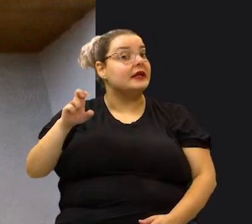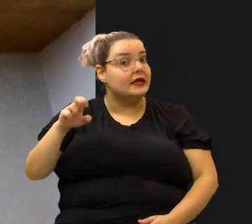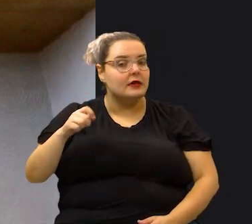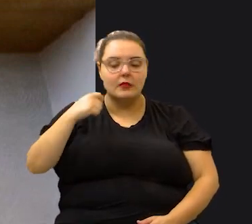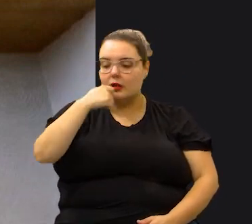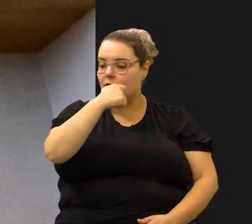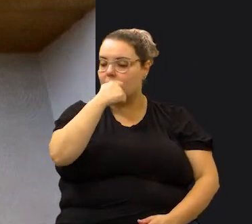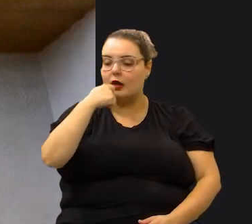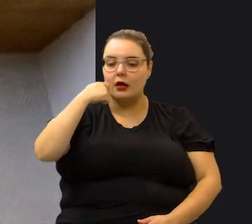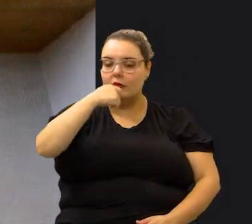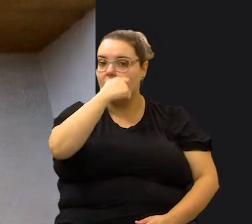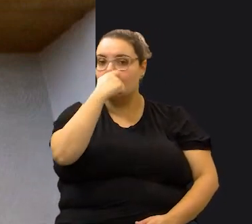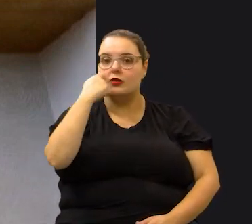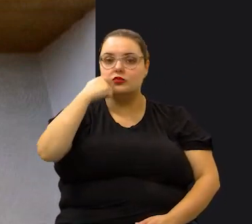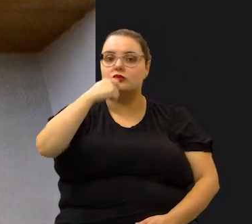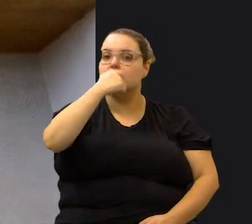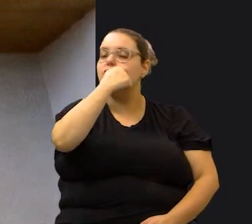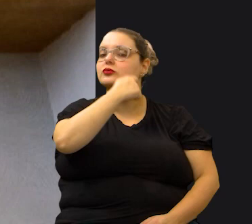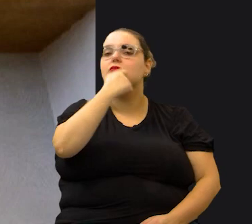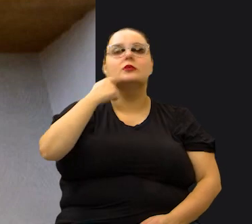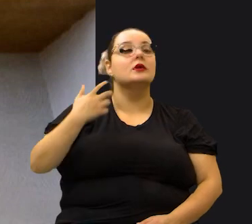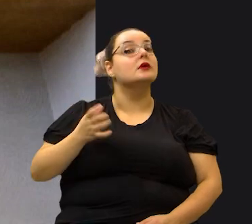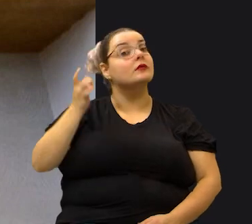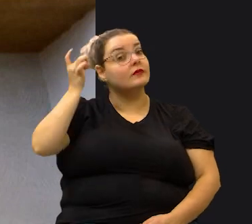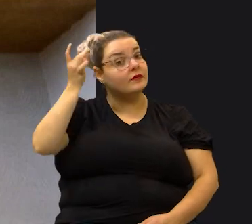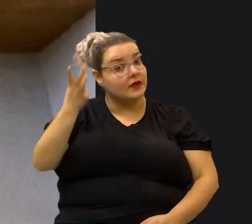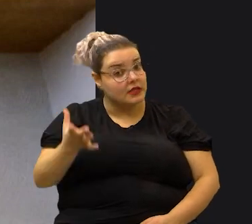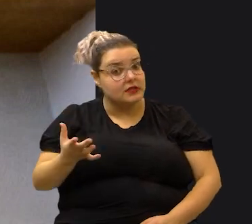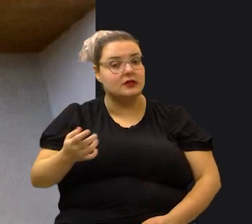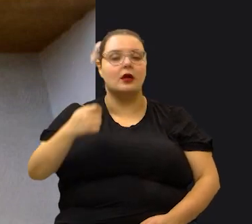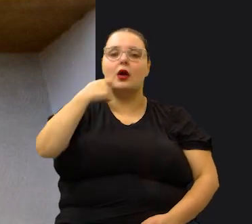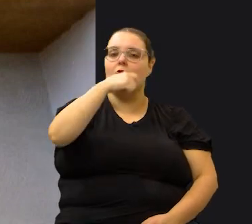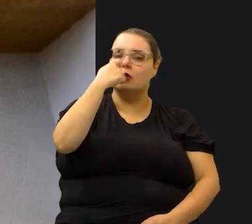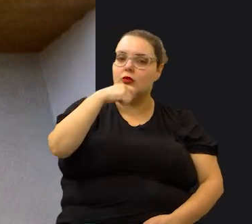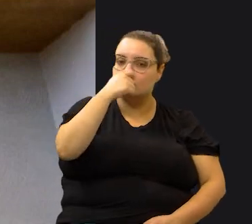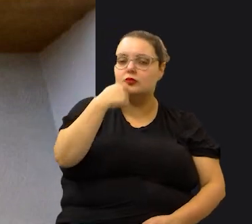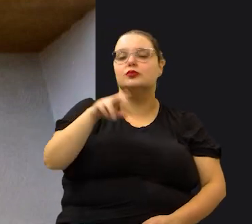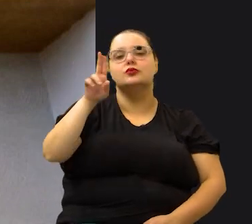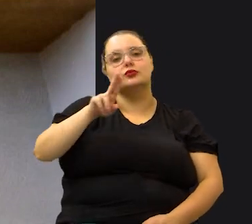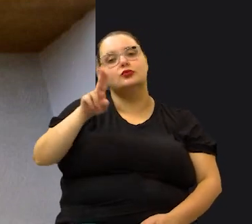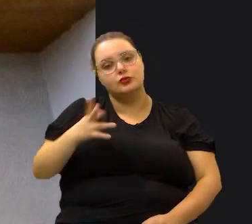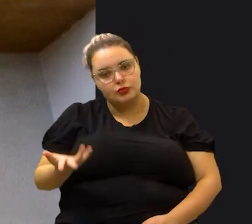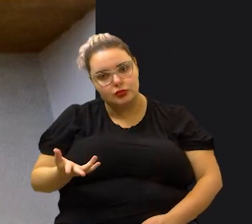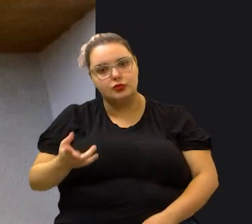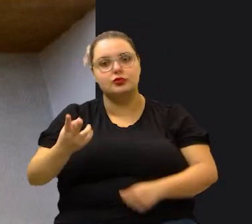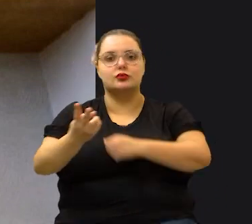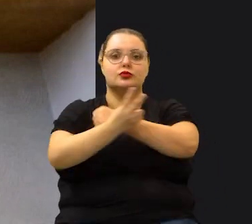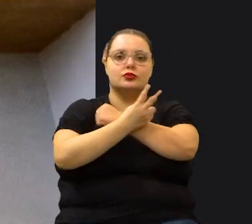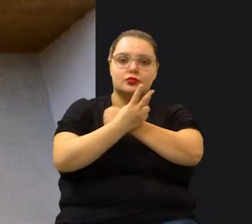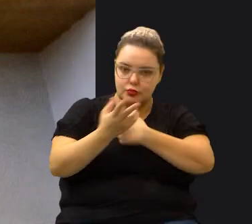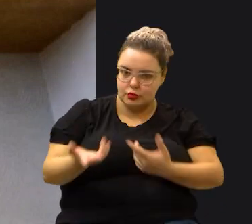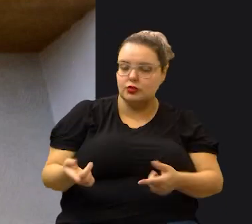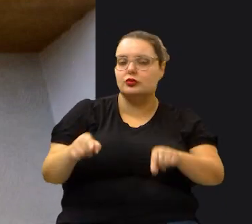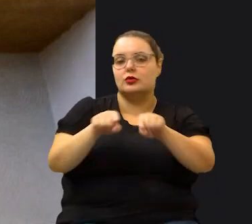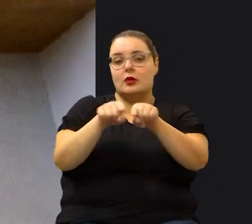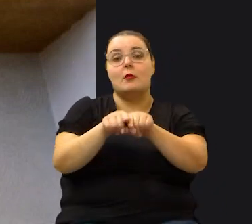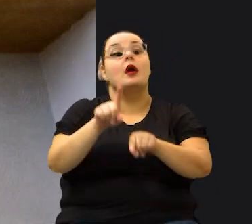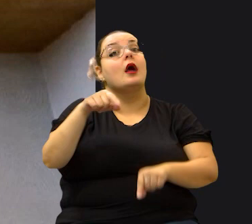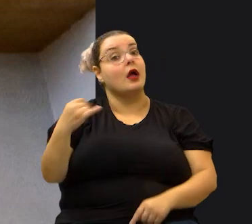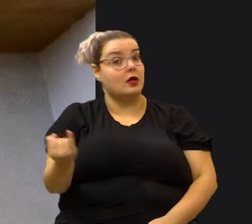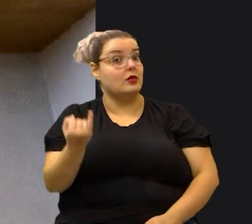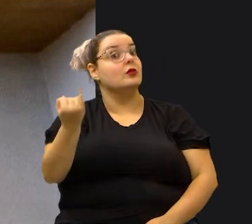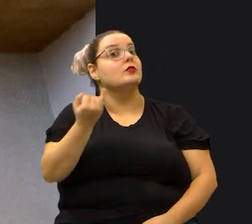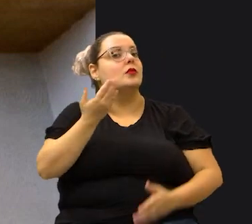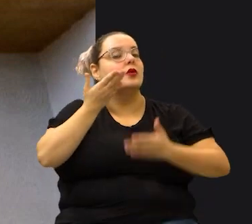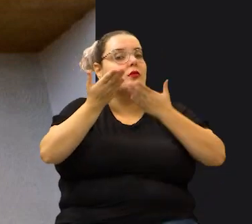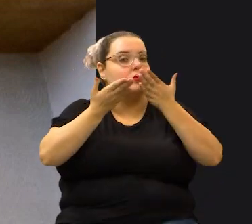forma de bastões, que permite, às vezes, que facilita muitas vezes a reaplicação diária dos hidratantes e protetores labiais. Mas é muito